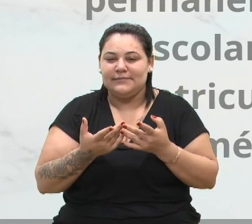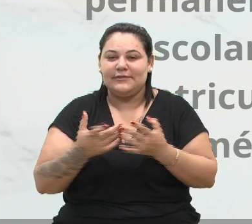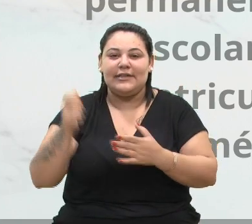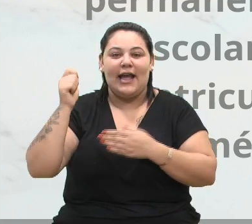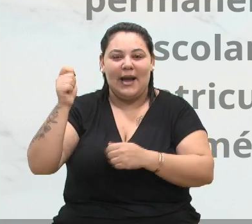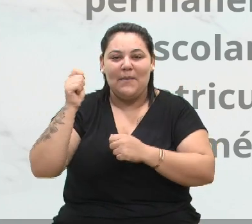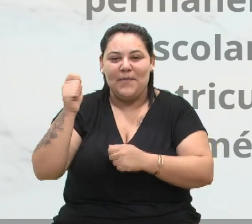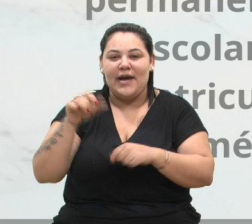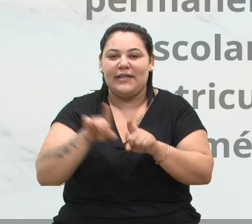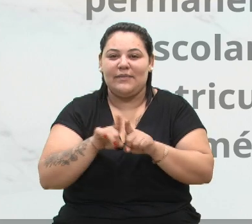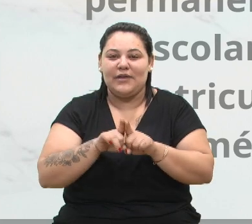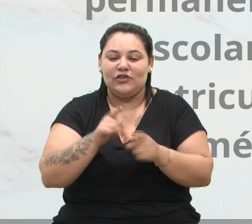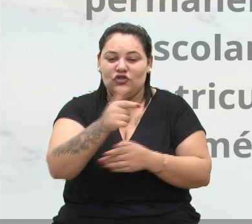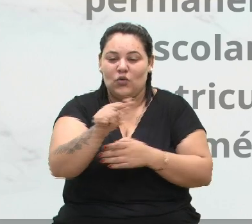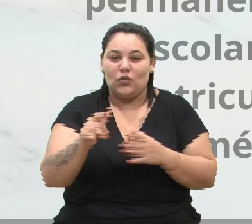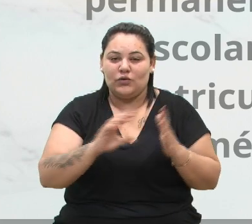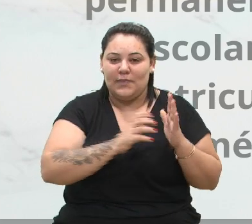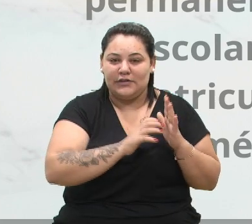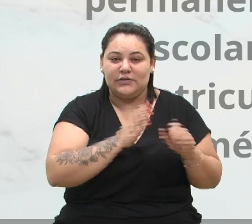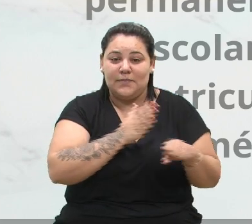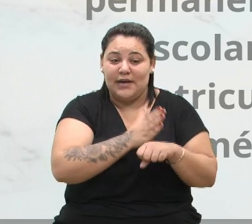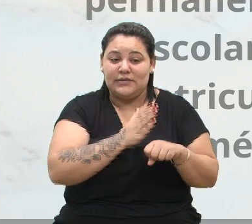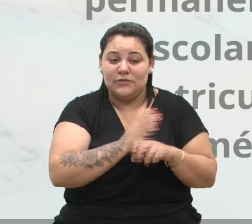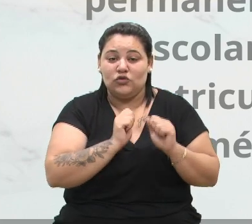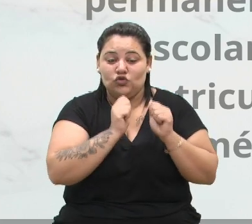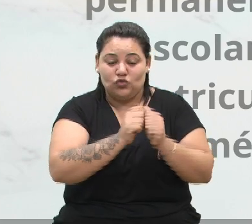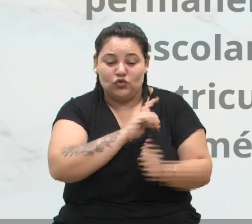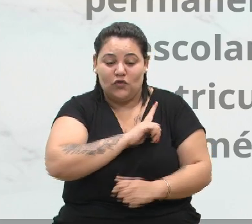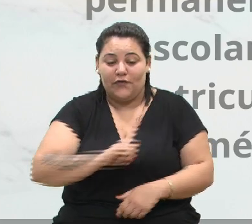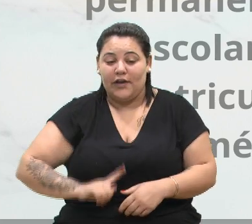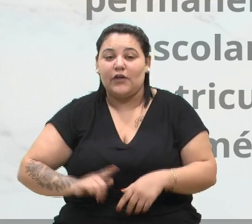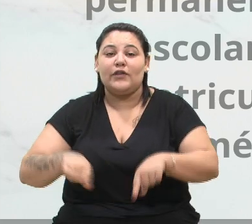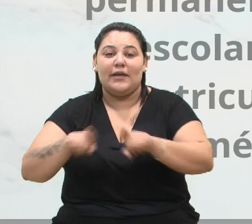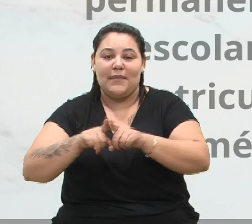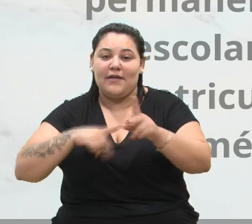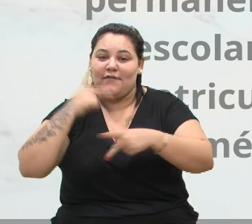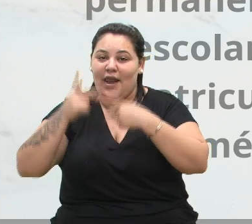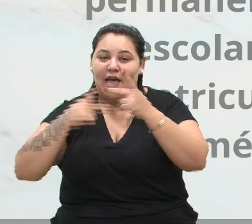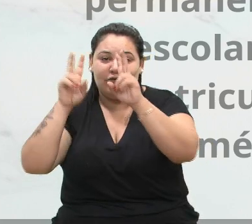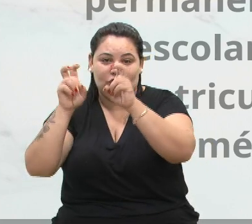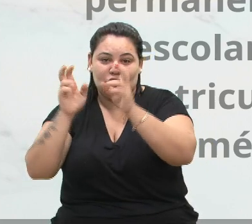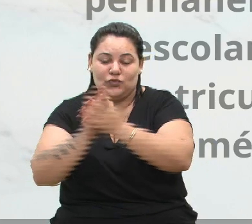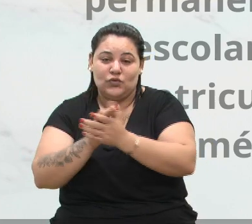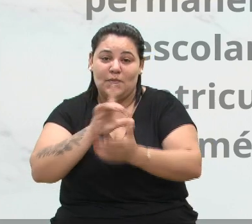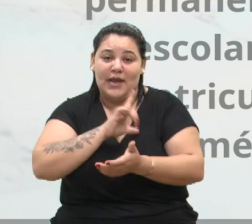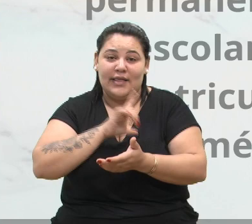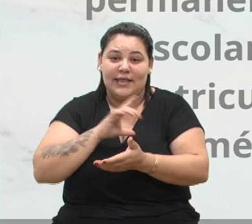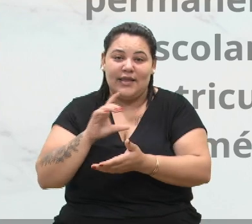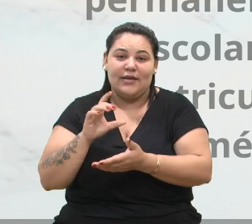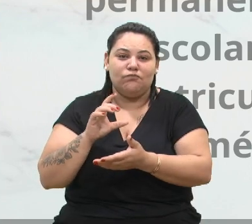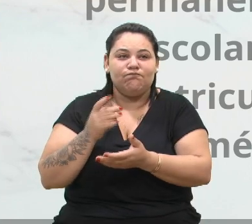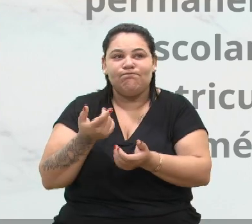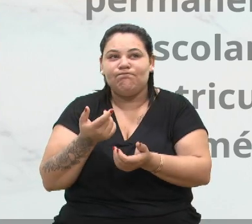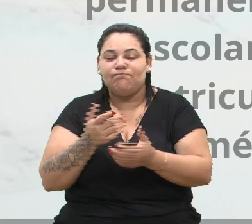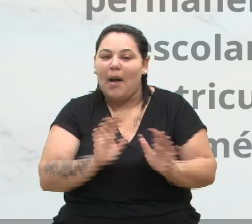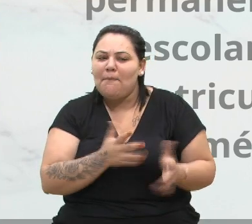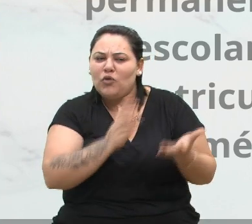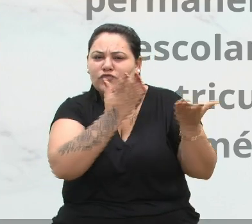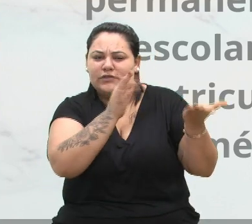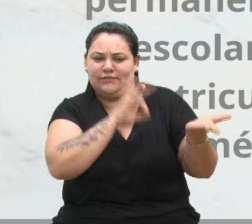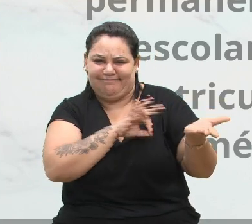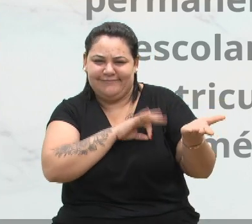estão incorporados no governo levantavam essa questão, né, de um incentivo financeiro para